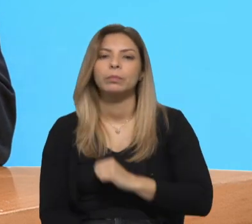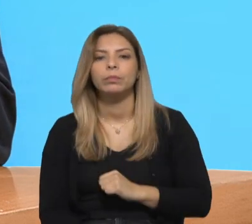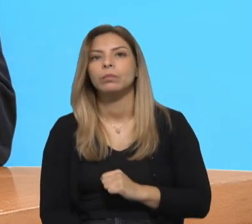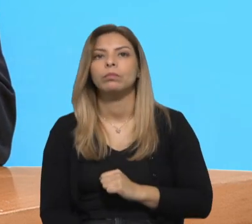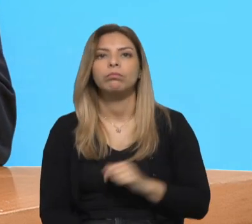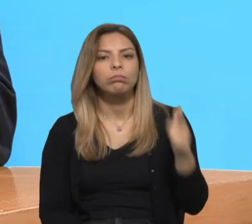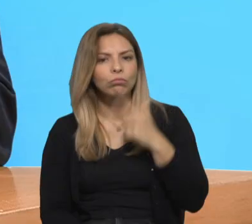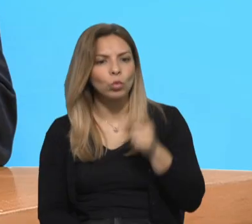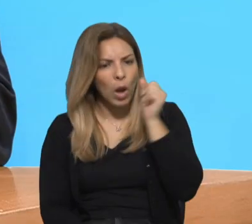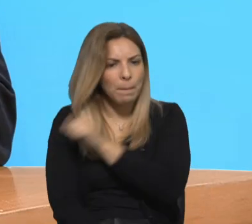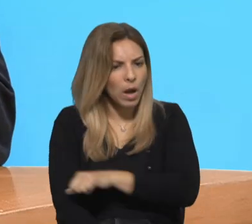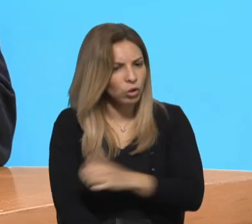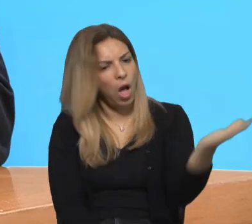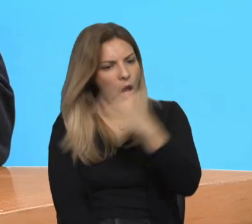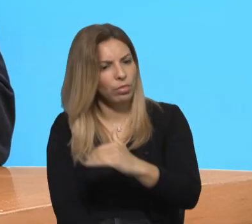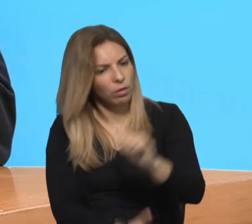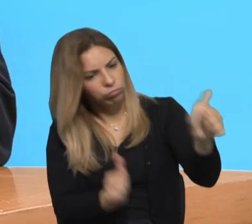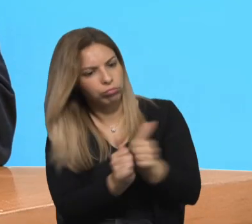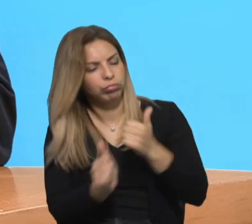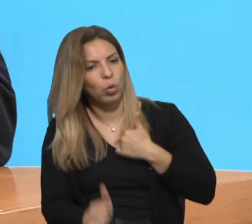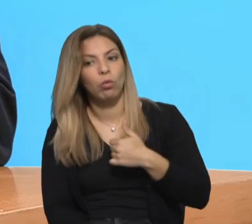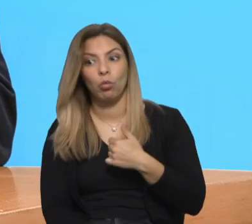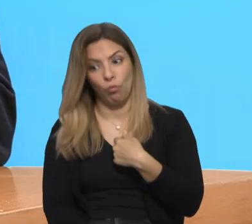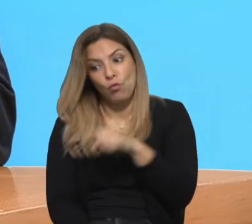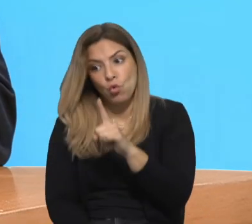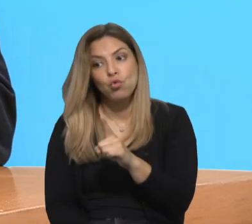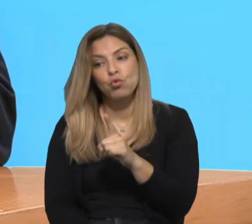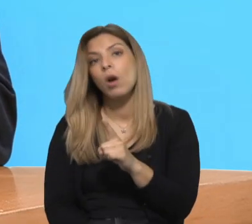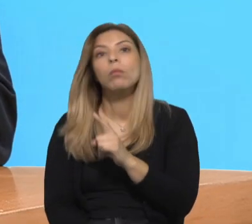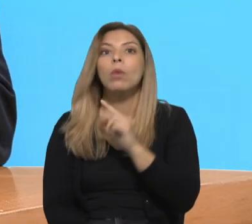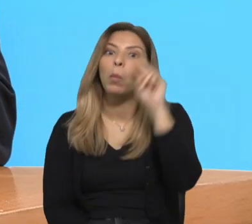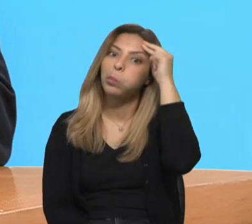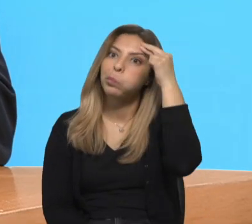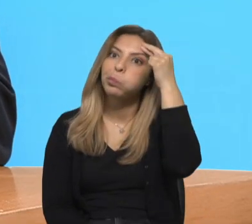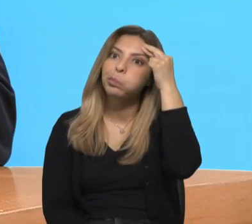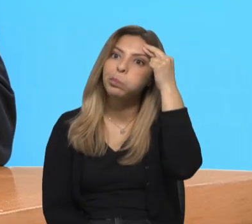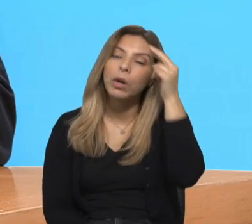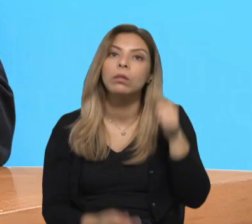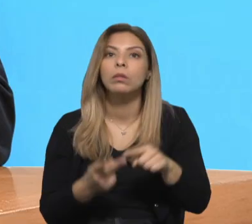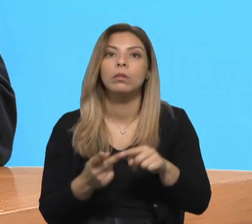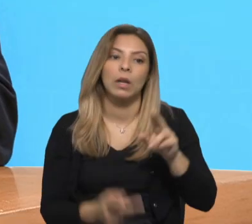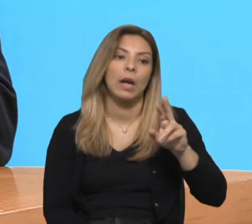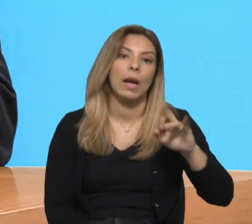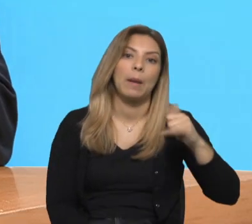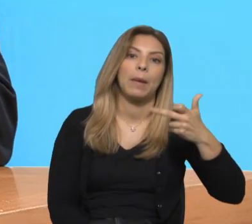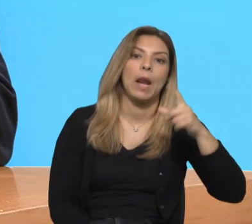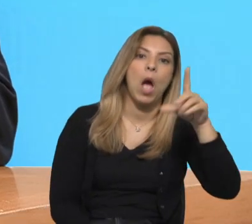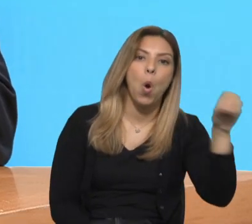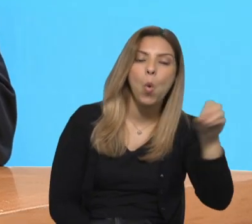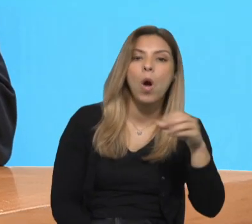assim, rapaz, queres vir comigo? E eu disse, bom, pai, não sei se aguento, de Ribeirão até à Trofa, não sei se